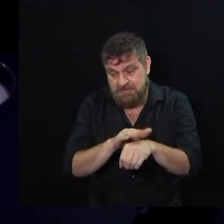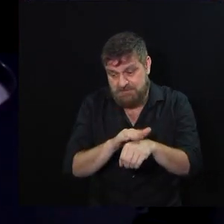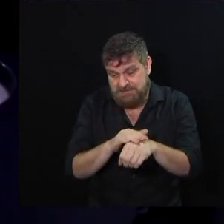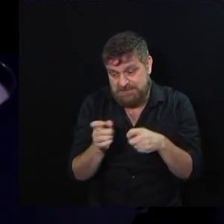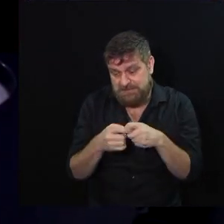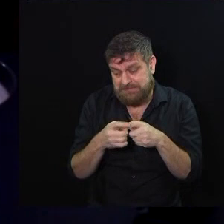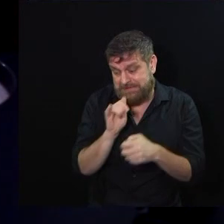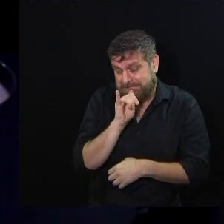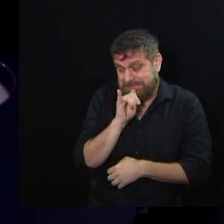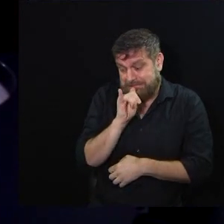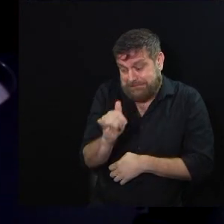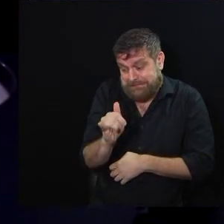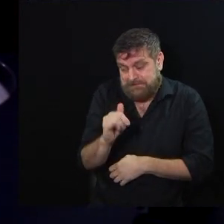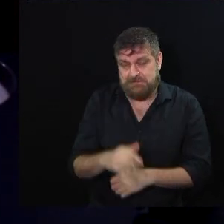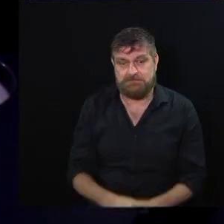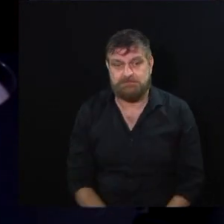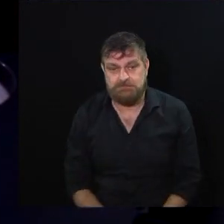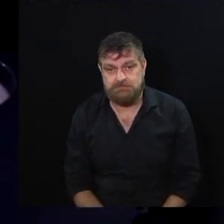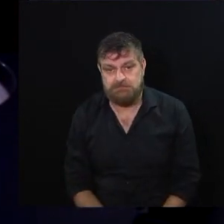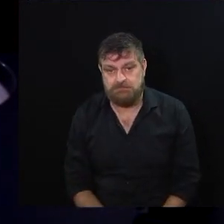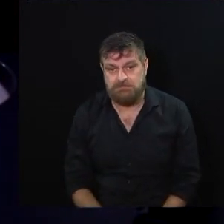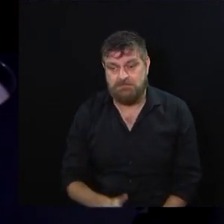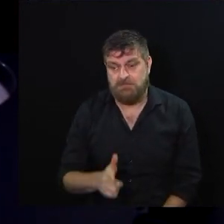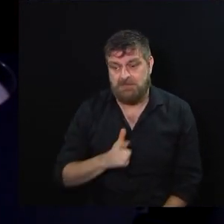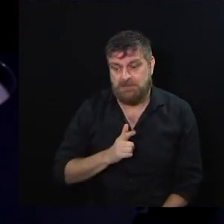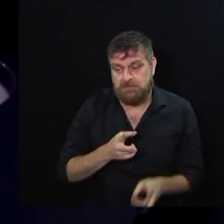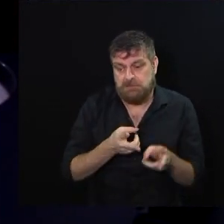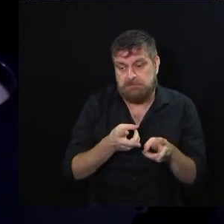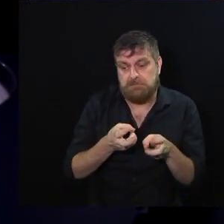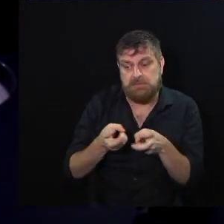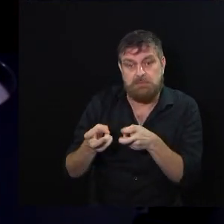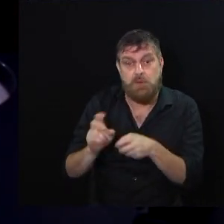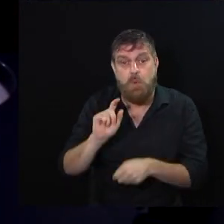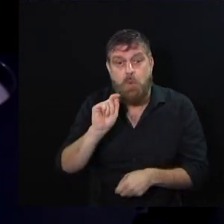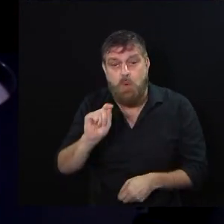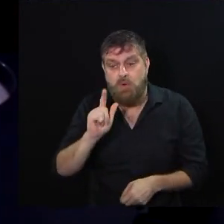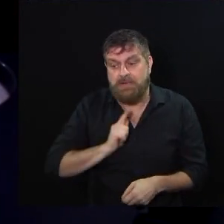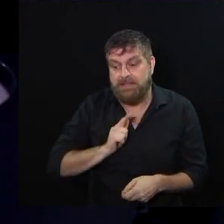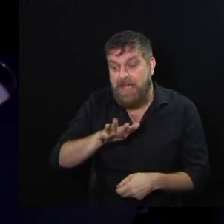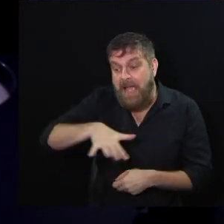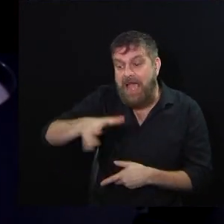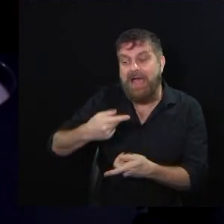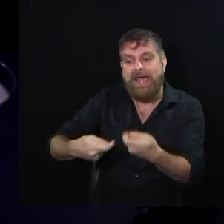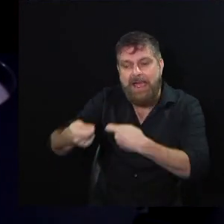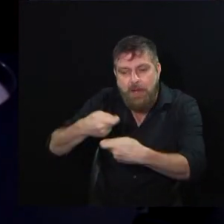ela leva em conta muitos aspectos econômicos, sociais,